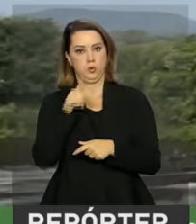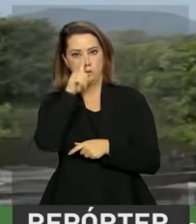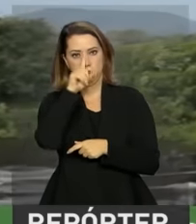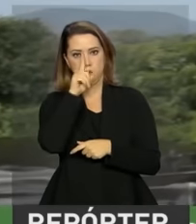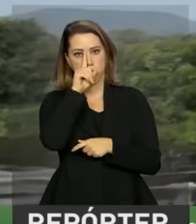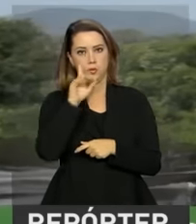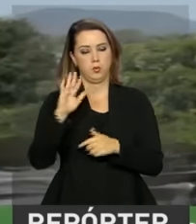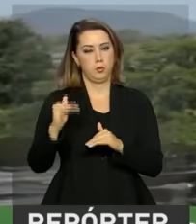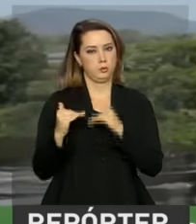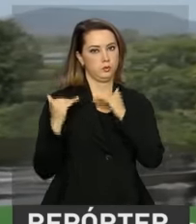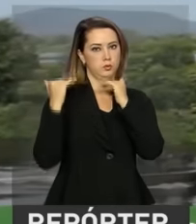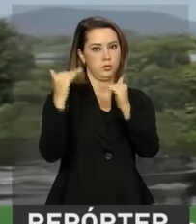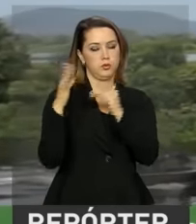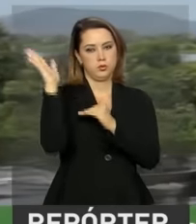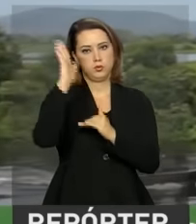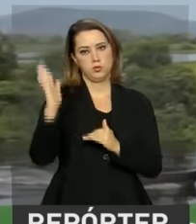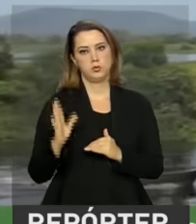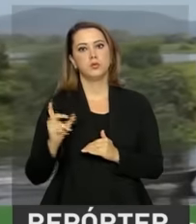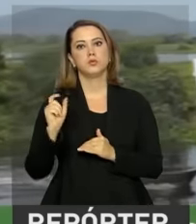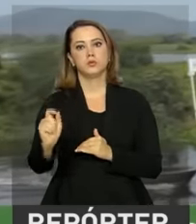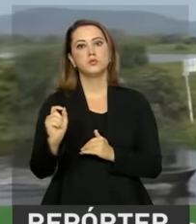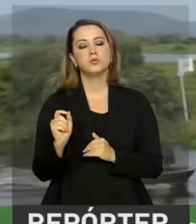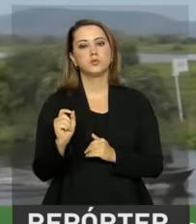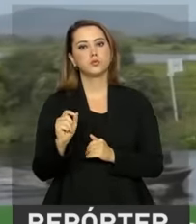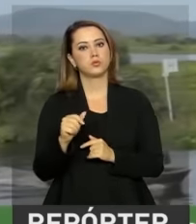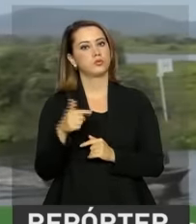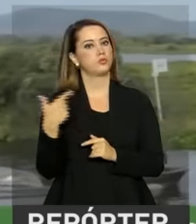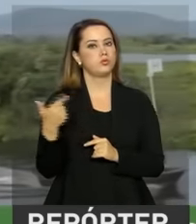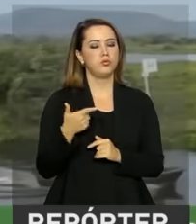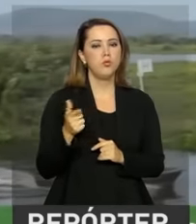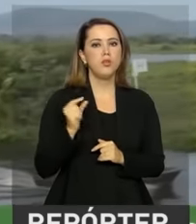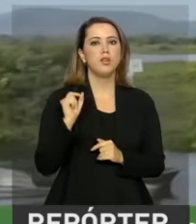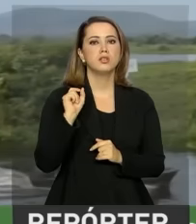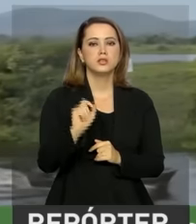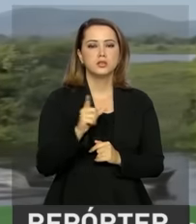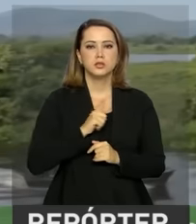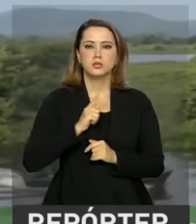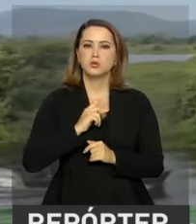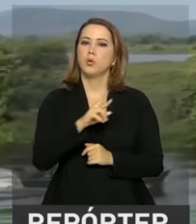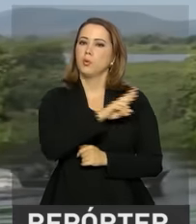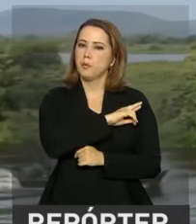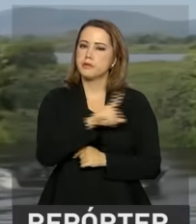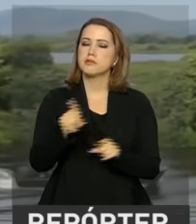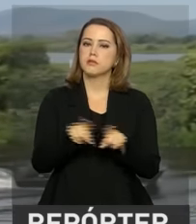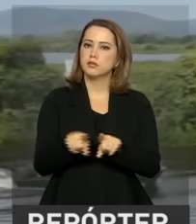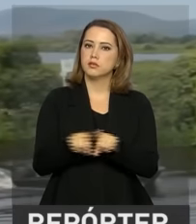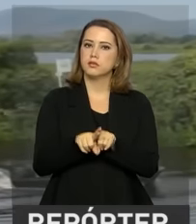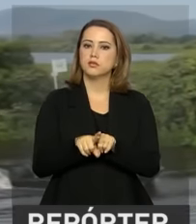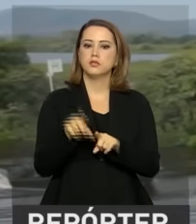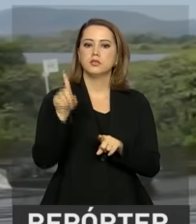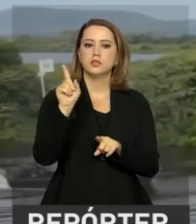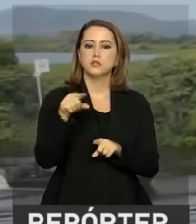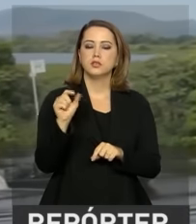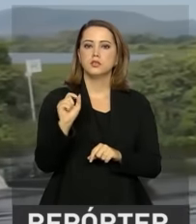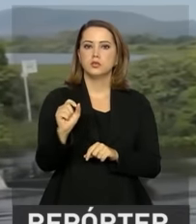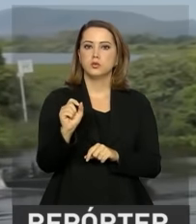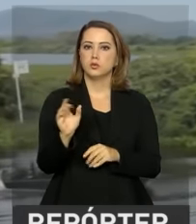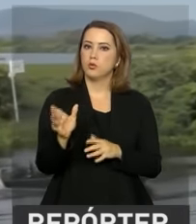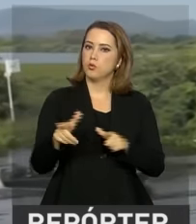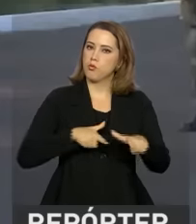nacional e essa é a nossa principal Missão em segundo lugar representa também uma